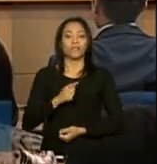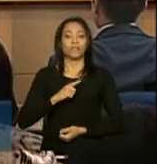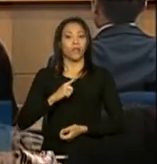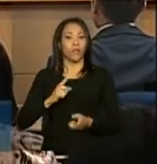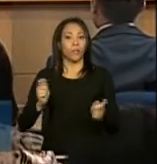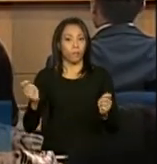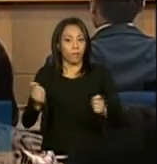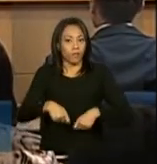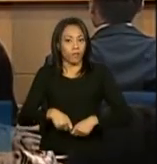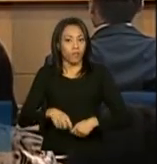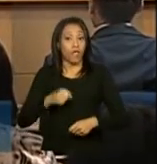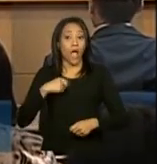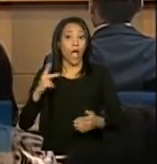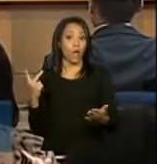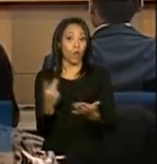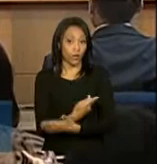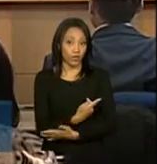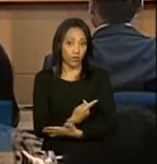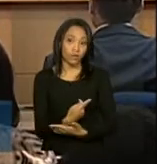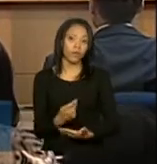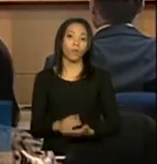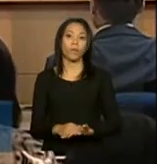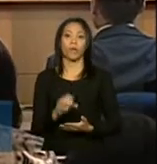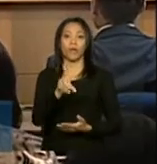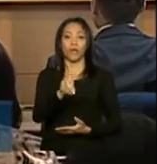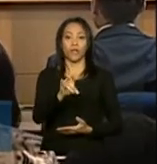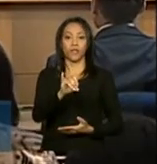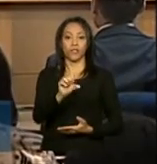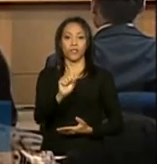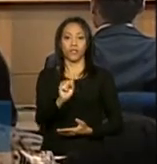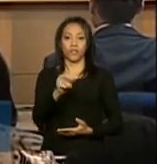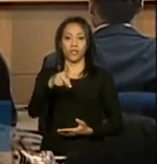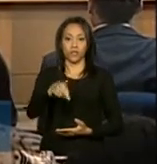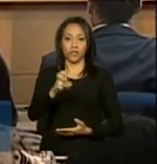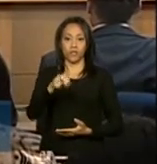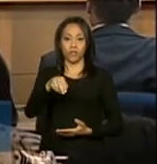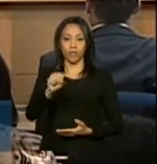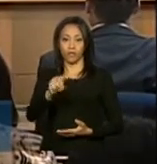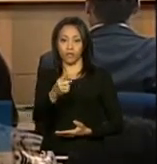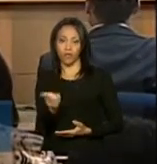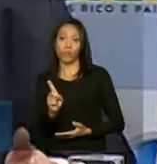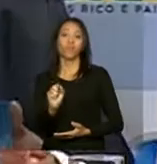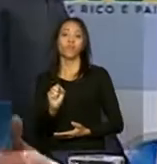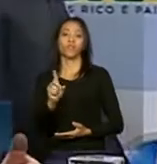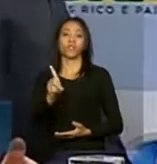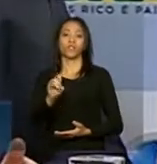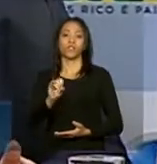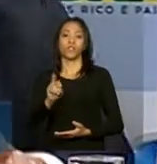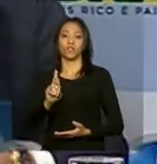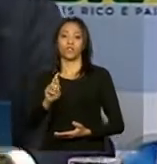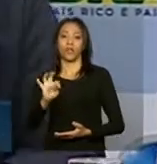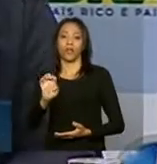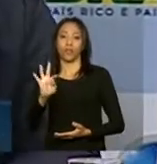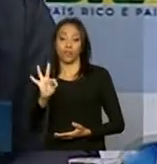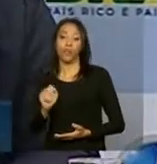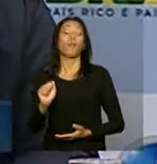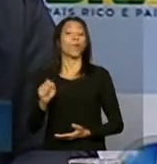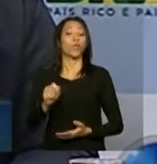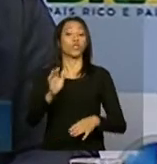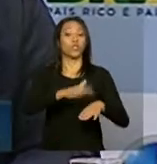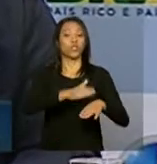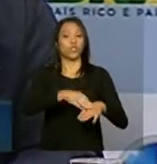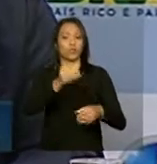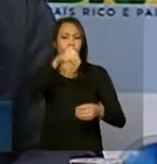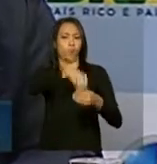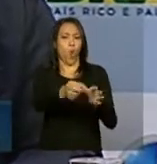da dispensação direta, né, para a casa do beneficiário, ela pode montar uma estrutura para distribuir o